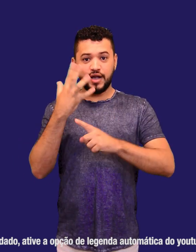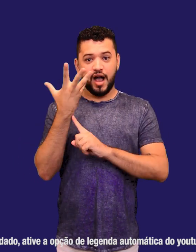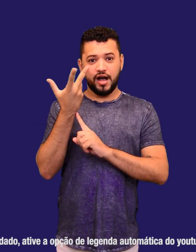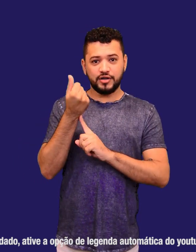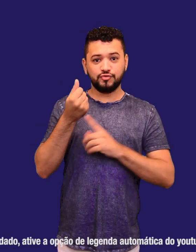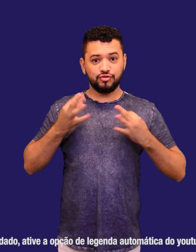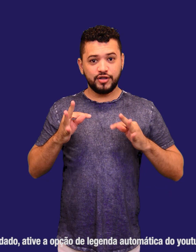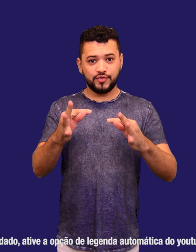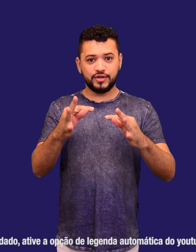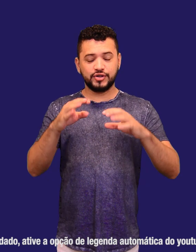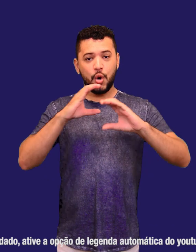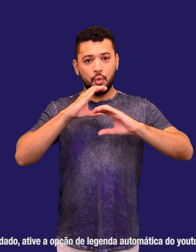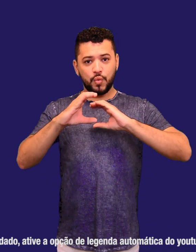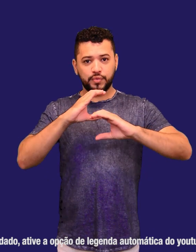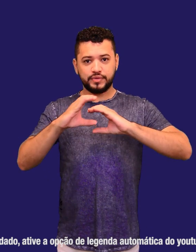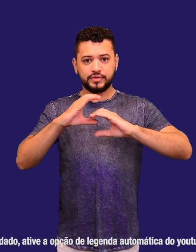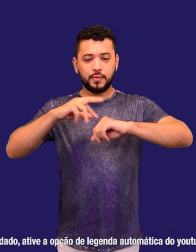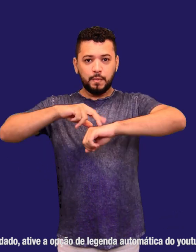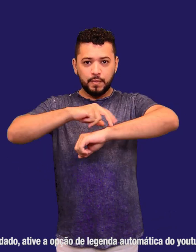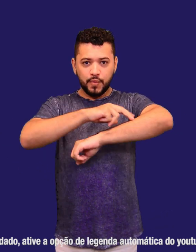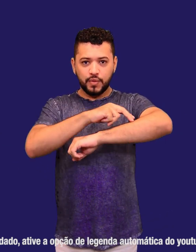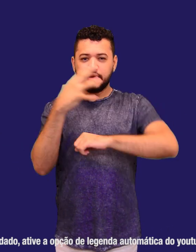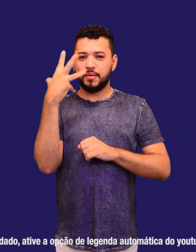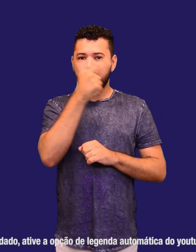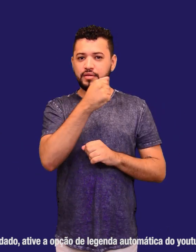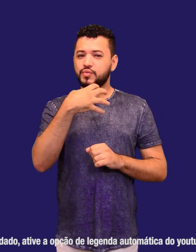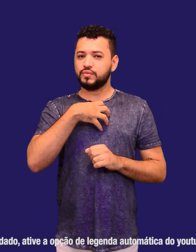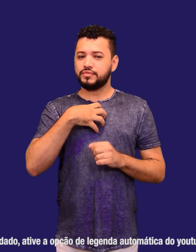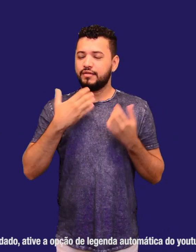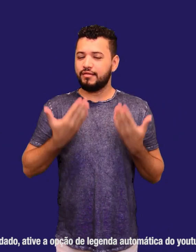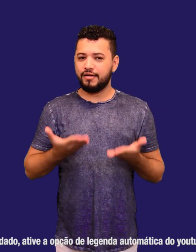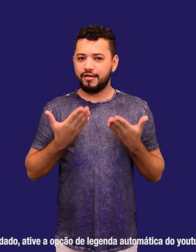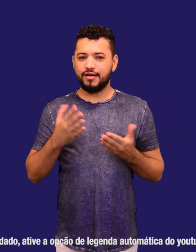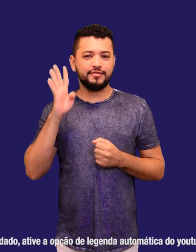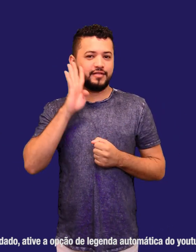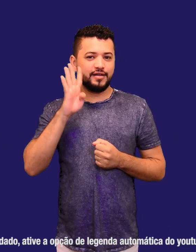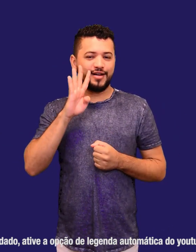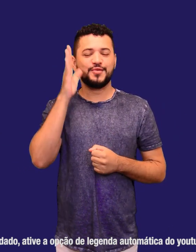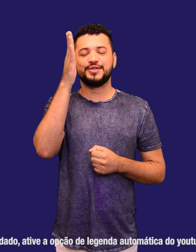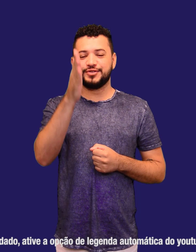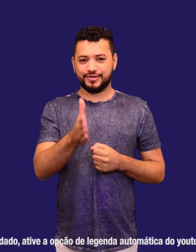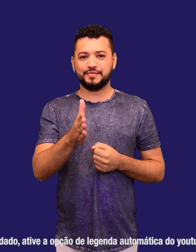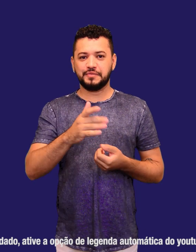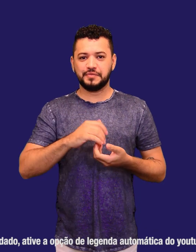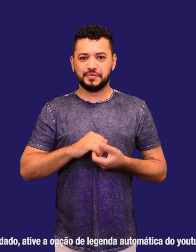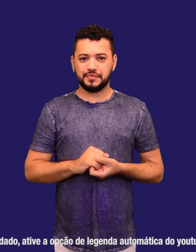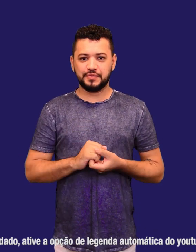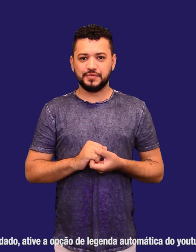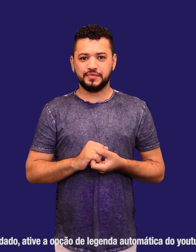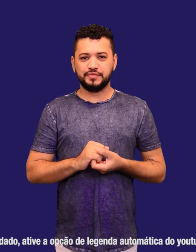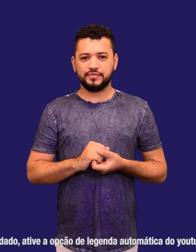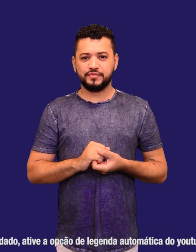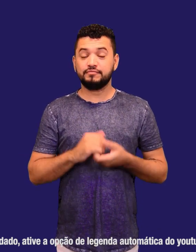arte, tecnologia, comunicação, moda e beleza, de forma leve, descontraída e direta.